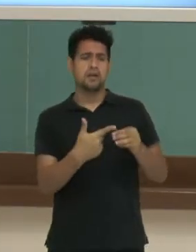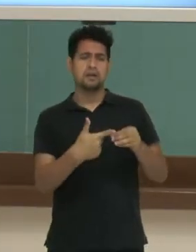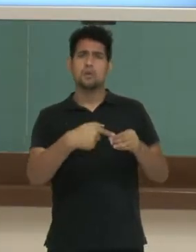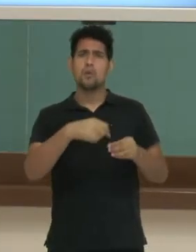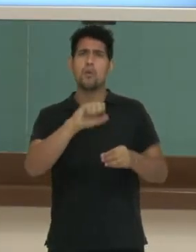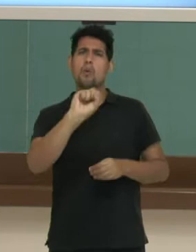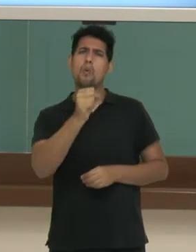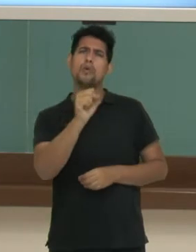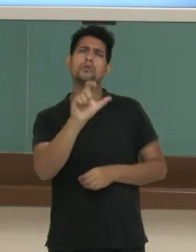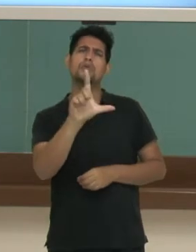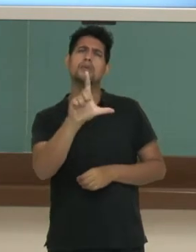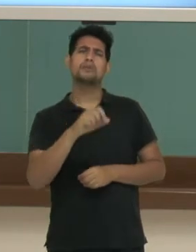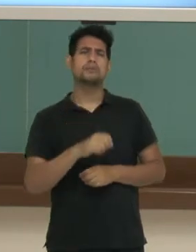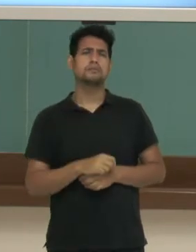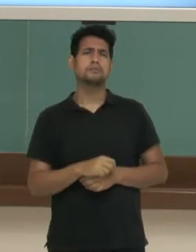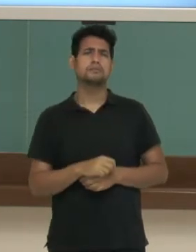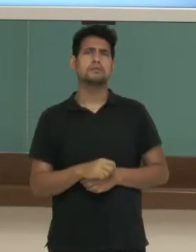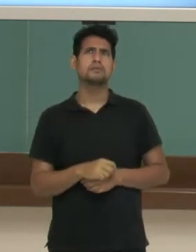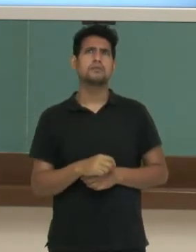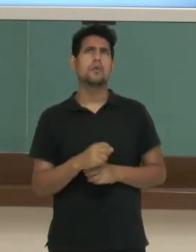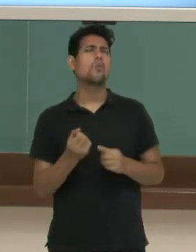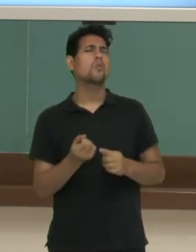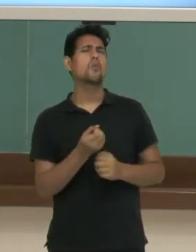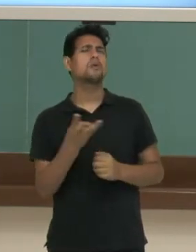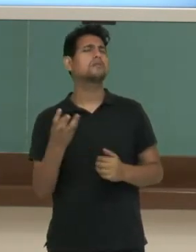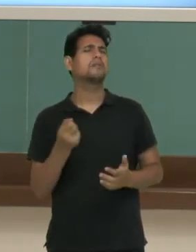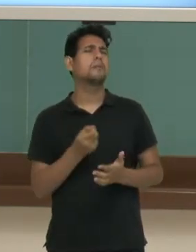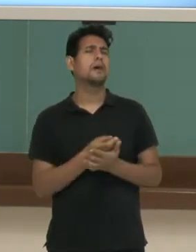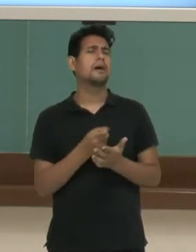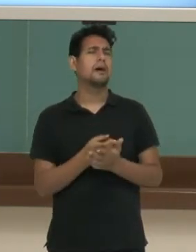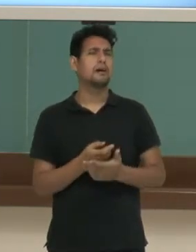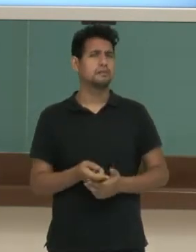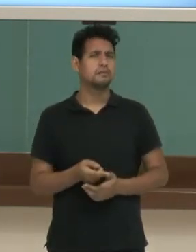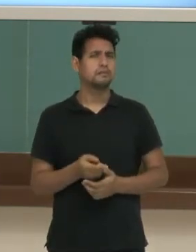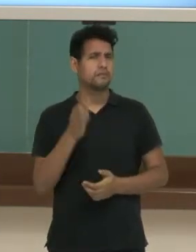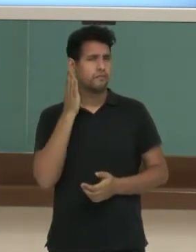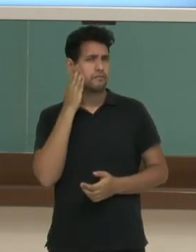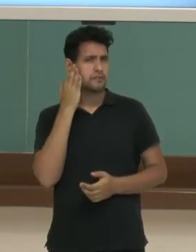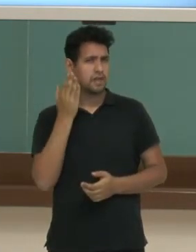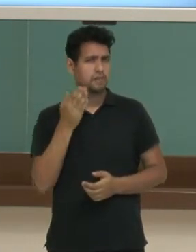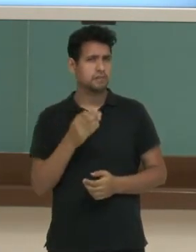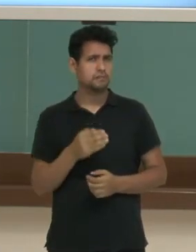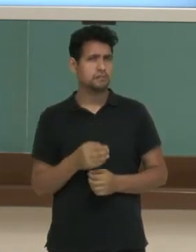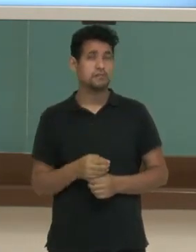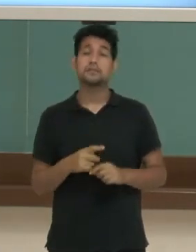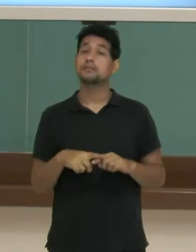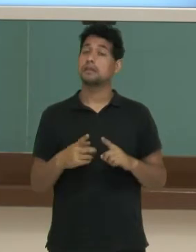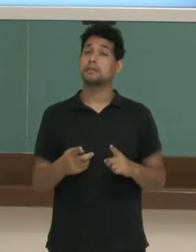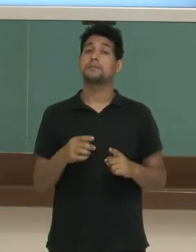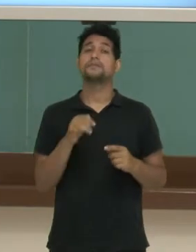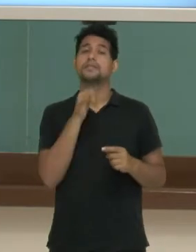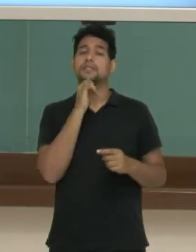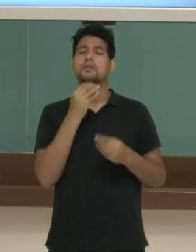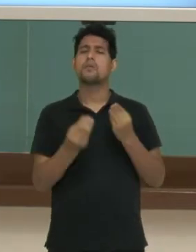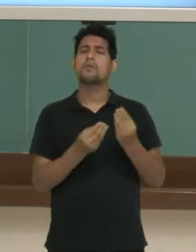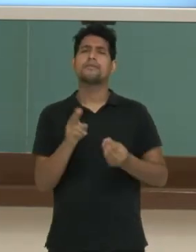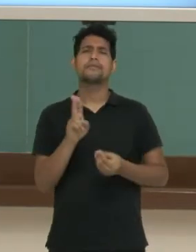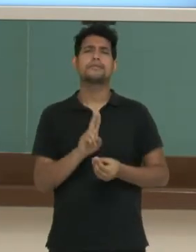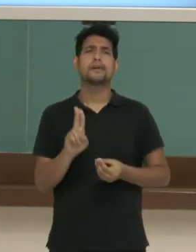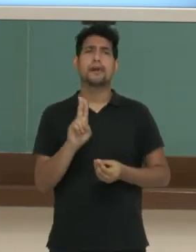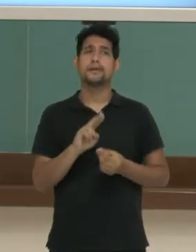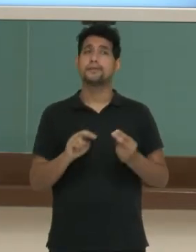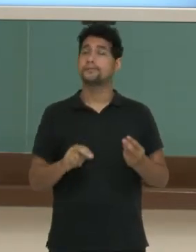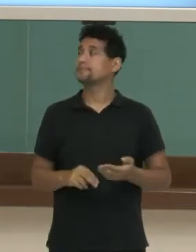utilizar 8 litros, né? Se ela vai comprar 8 litros para abastecer a sua motocicleta, então o que ela vai ter?